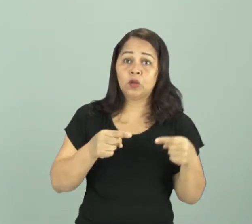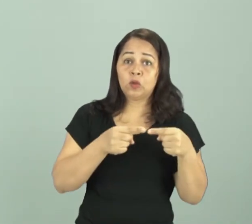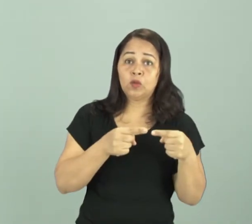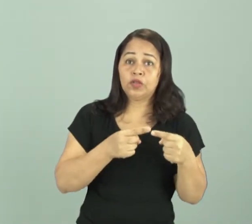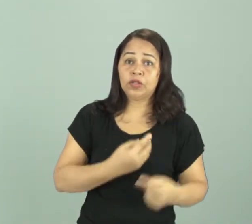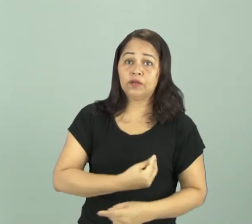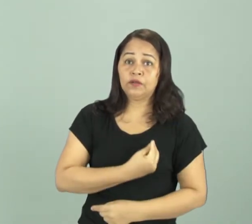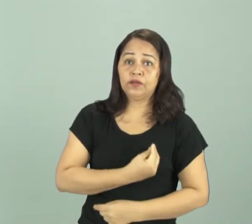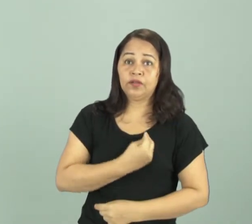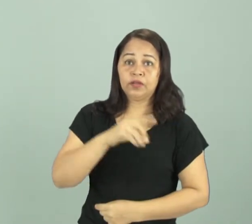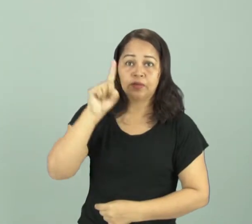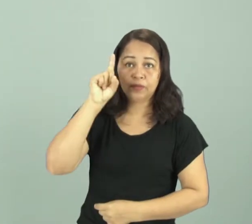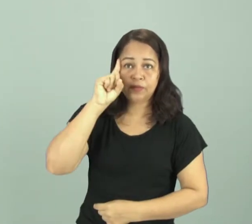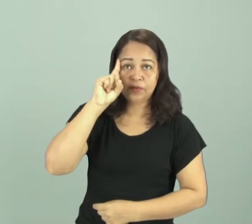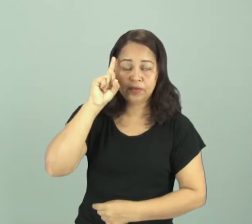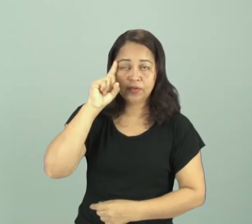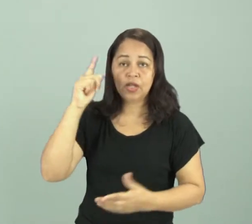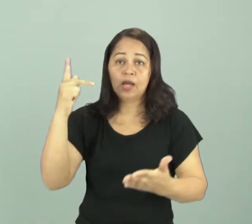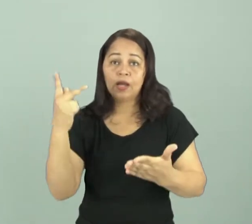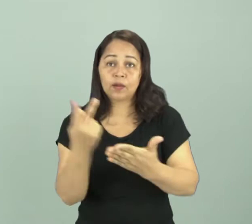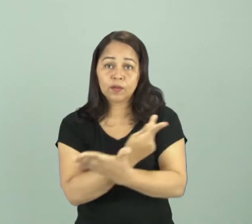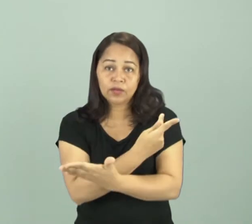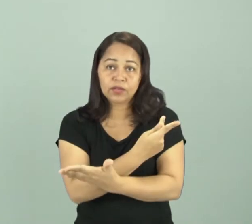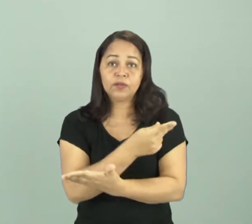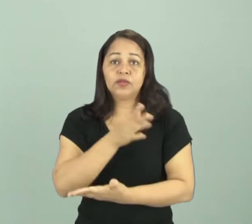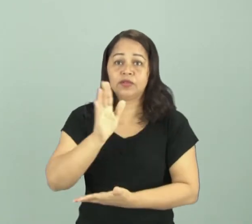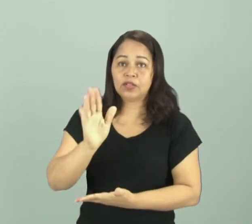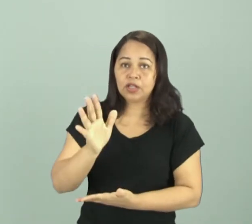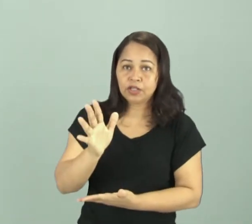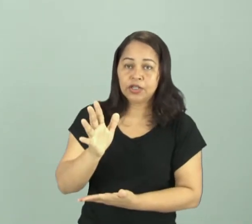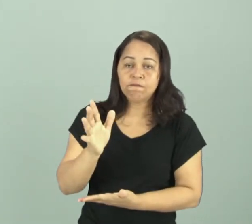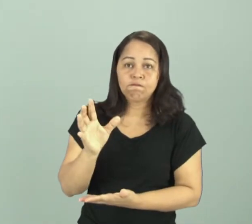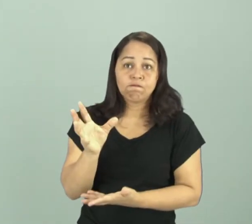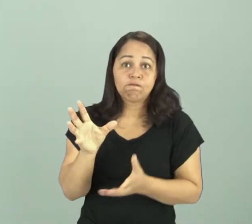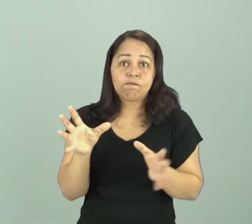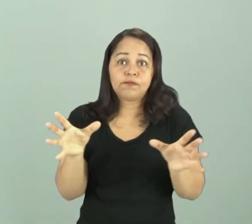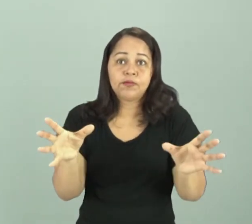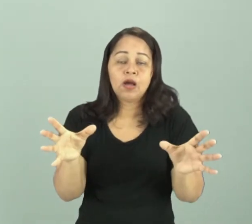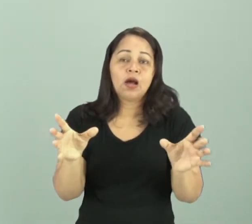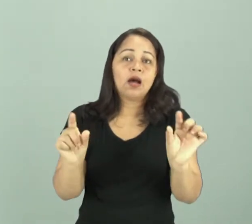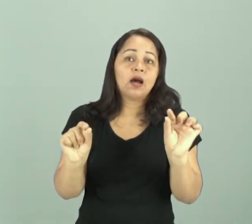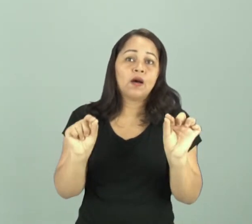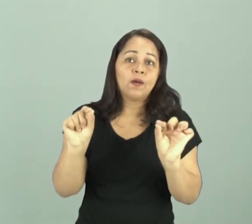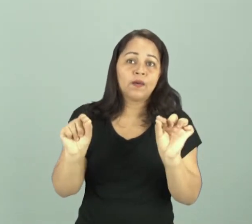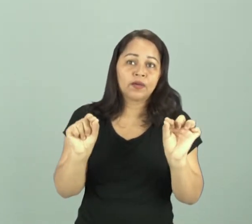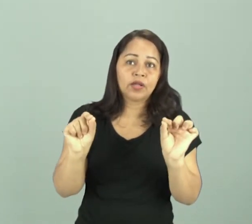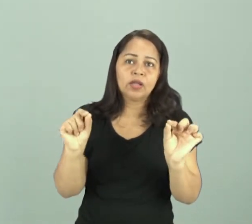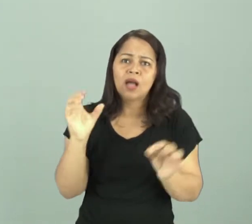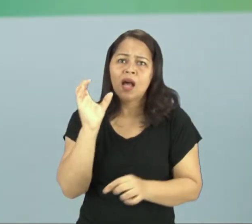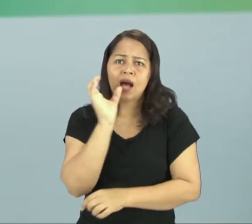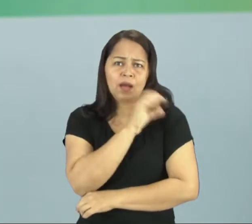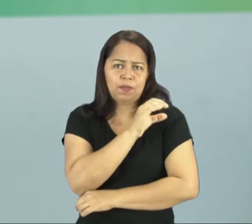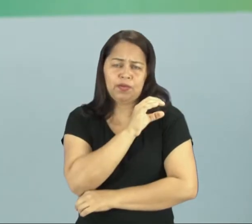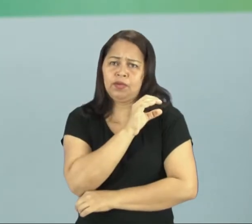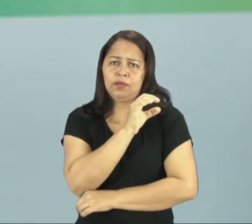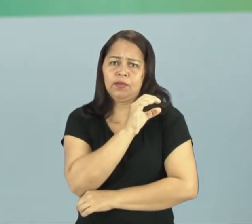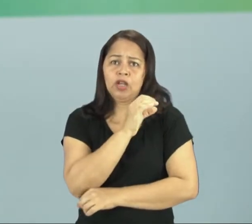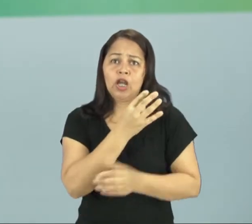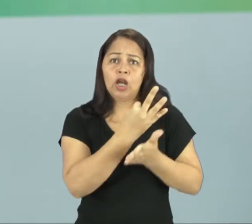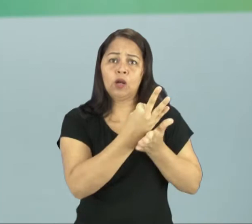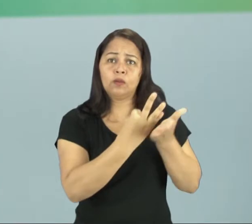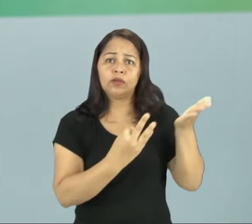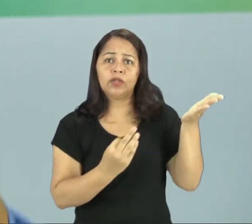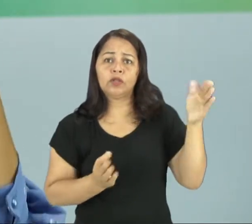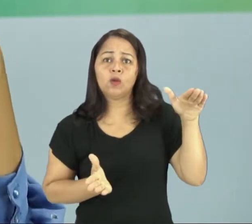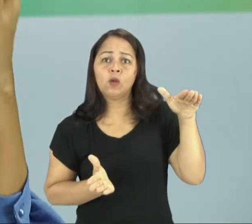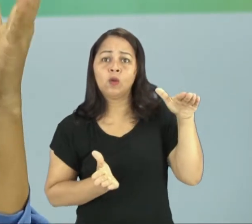né, e fatos que aconteceram, a crônica é de curta duração, tá? Isso significa que